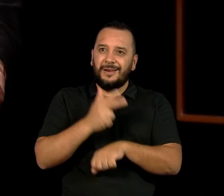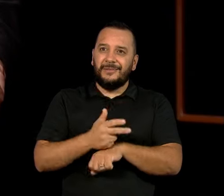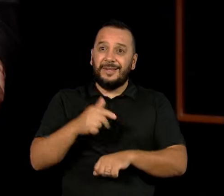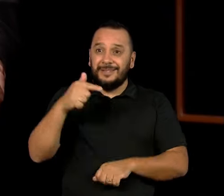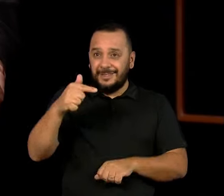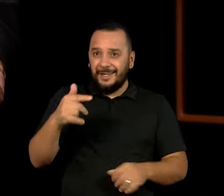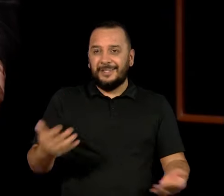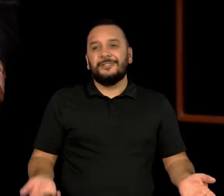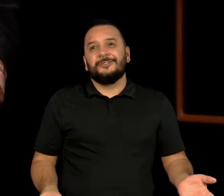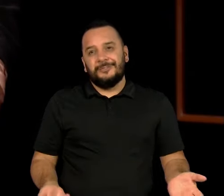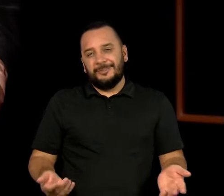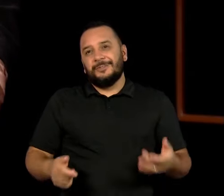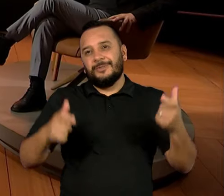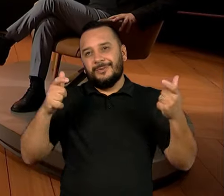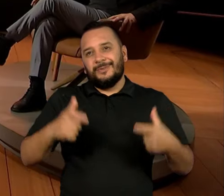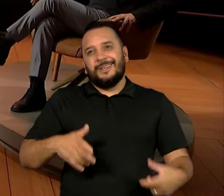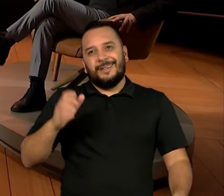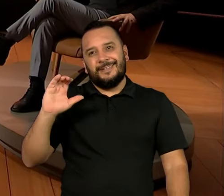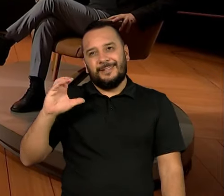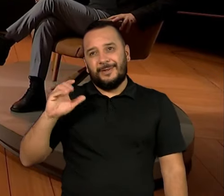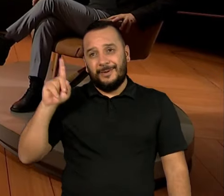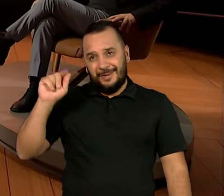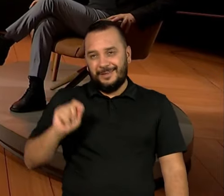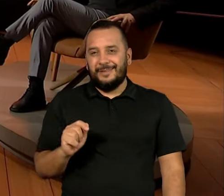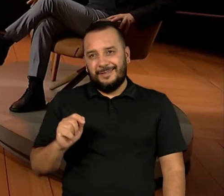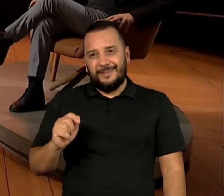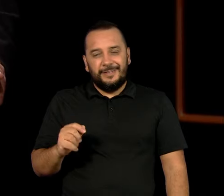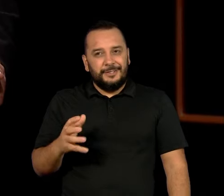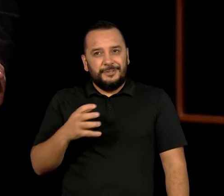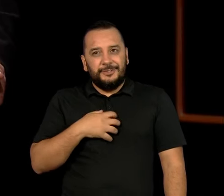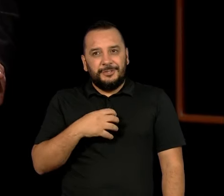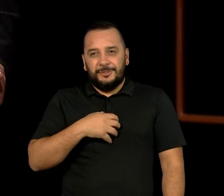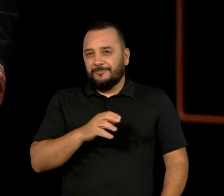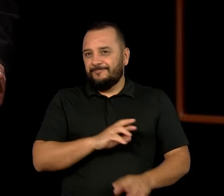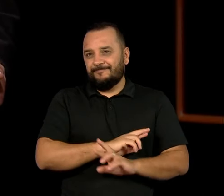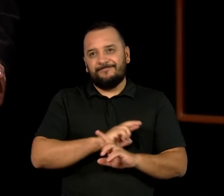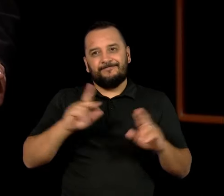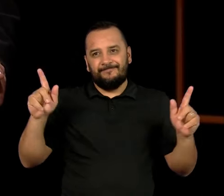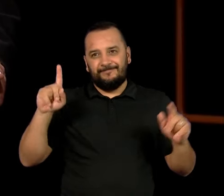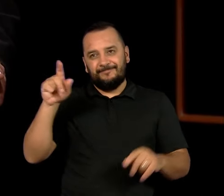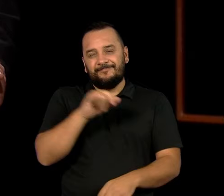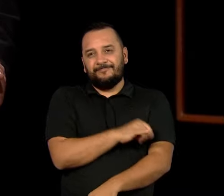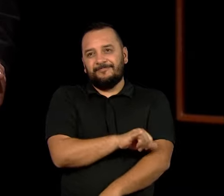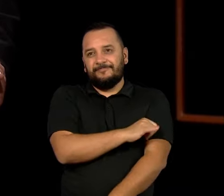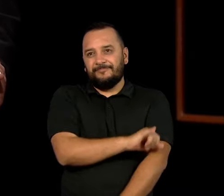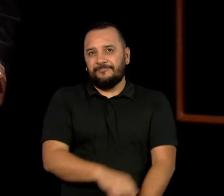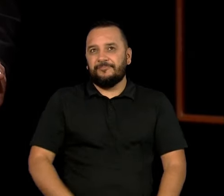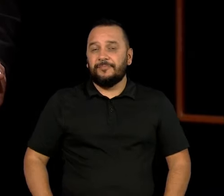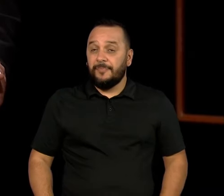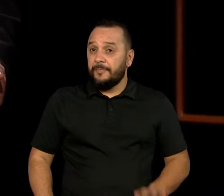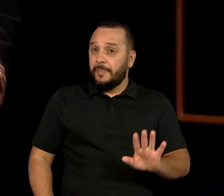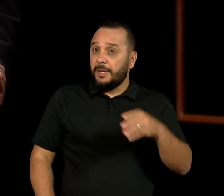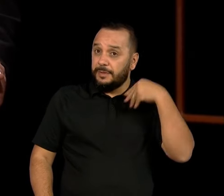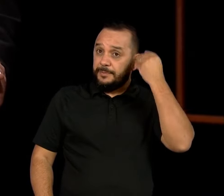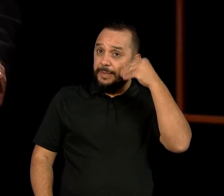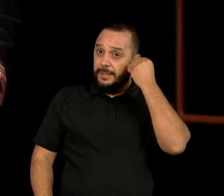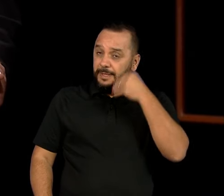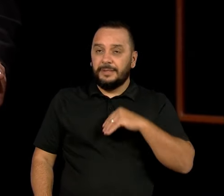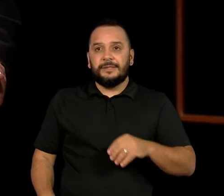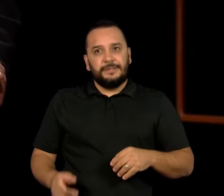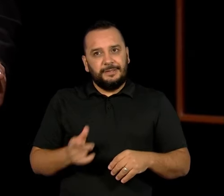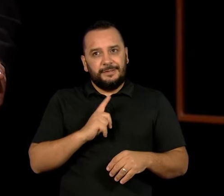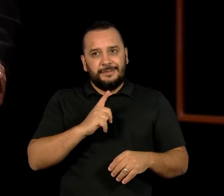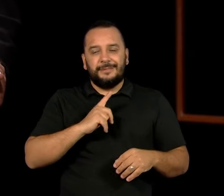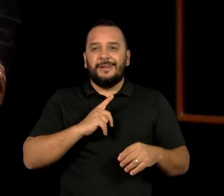cedo, lá em Niterói. Era um outro ritmo muito diferente de tudo. Mas isso tudo, essa experiência que eu tive como ator